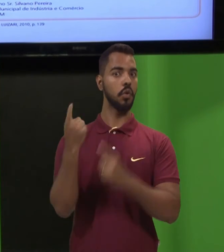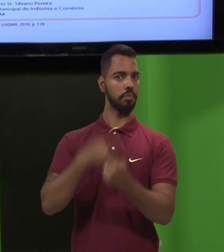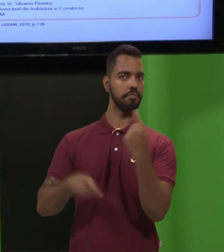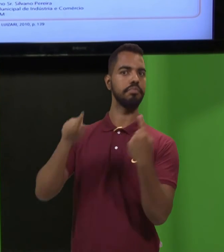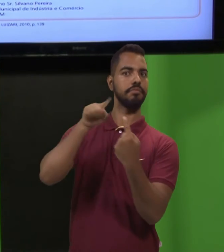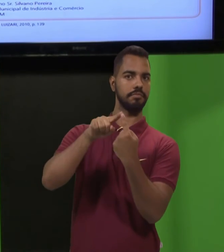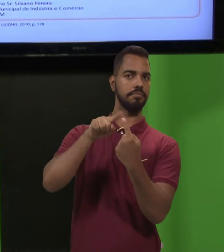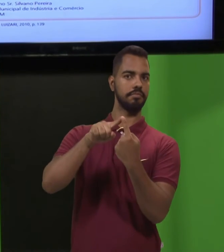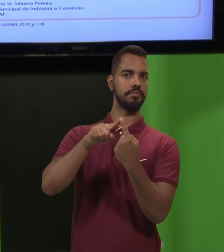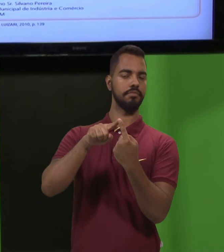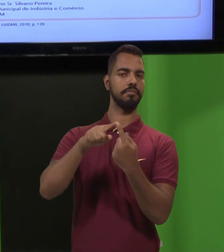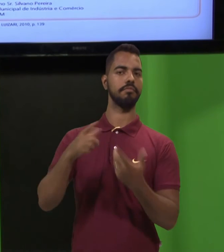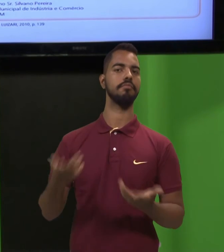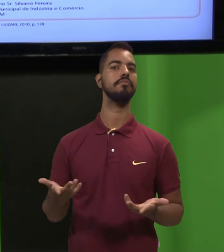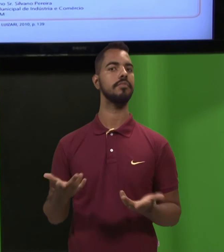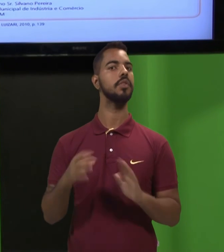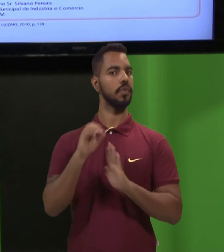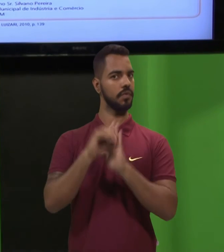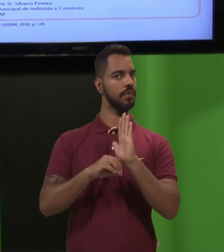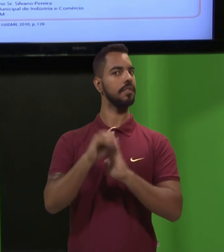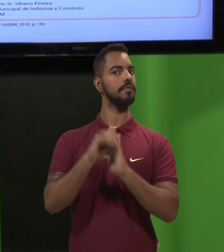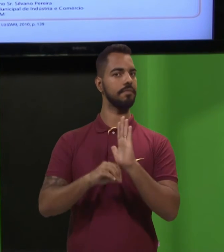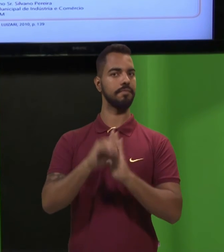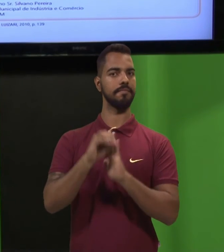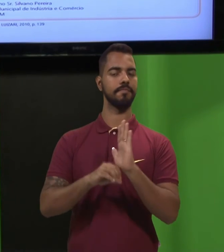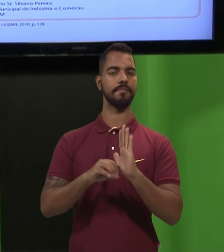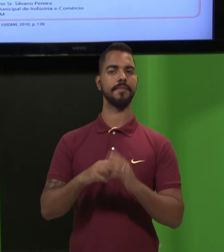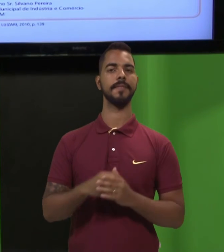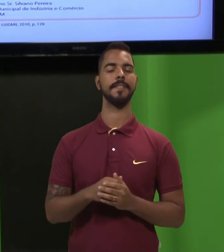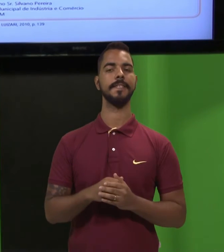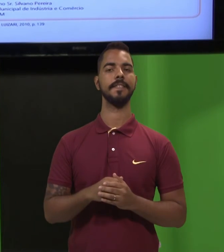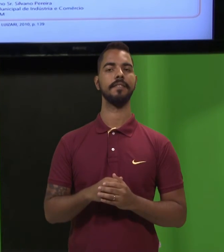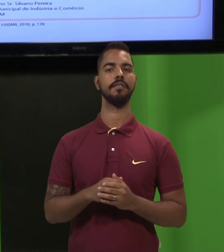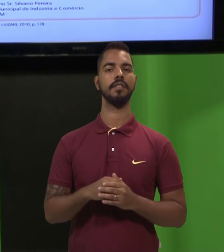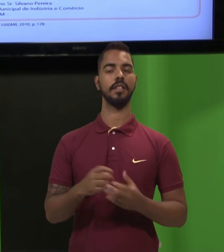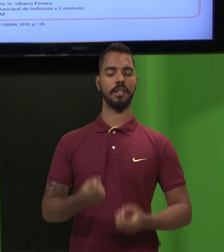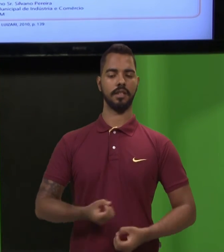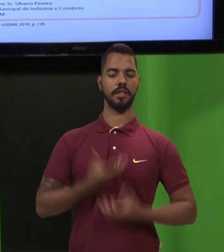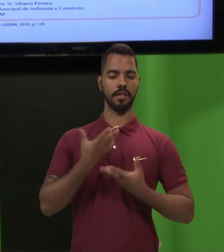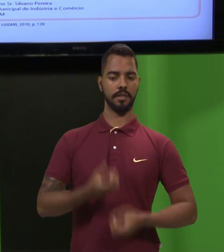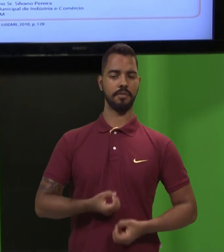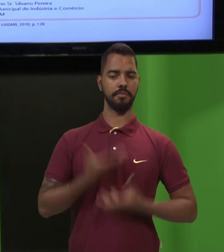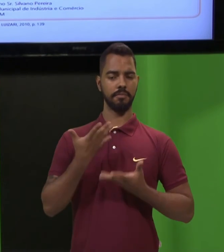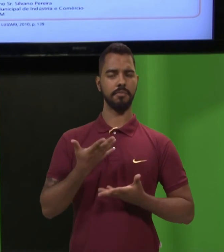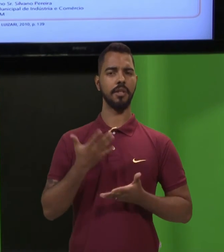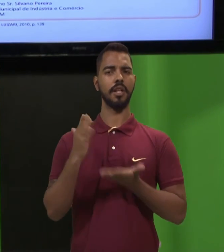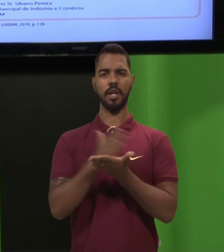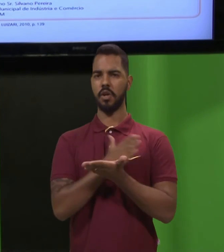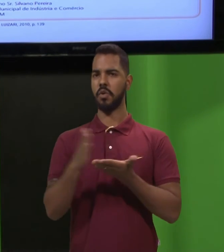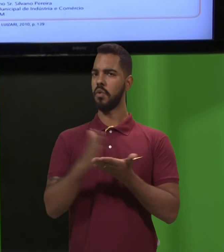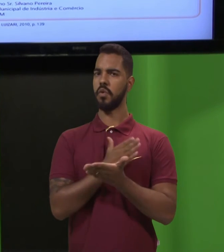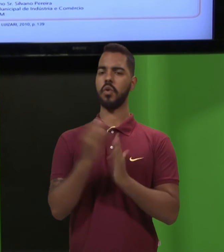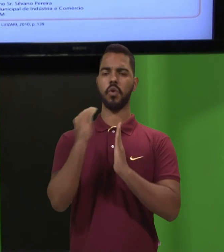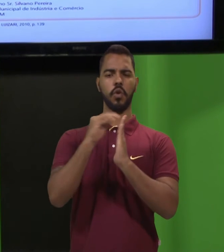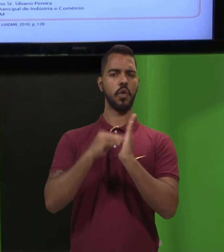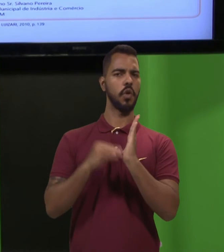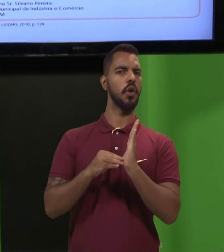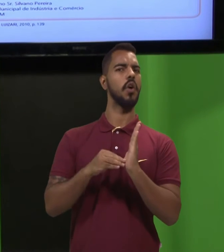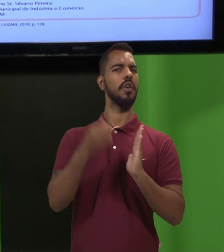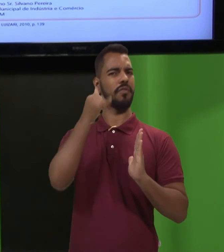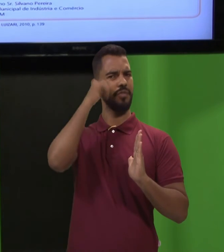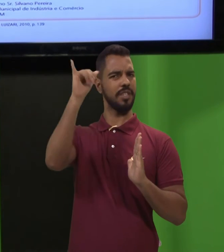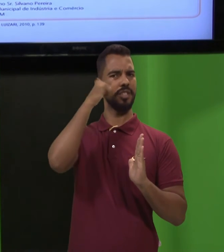com o ofício. Portanto, algumas expressões que caracterizam o ofício tradicional estão em desuso. Por isso,